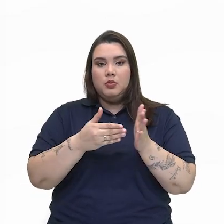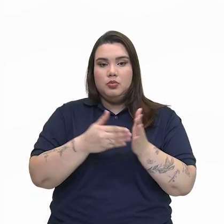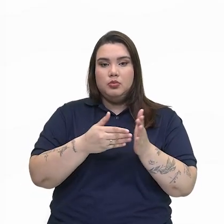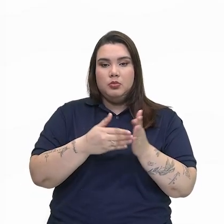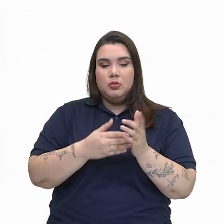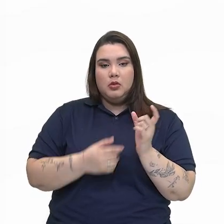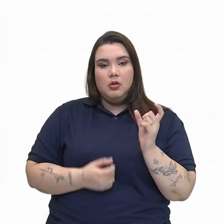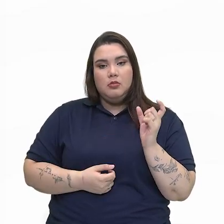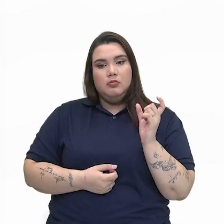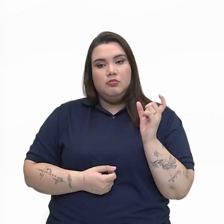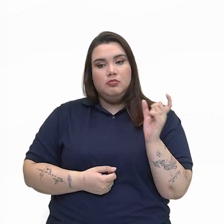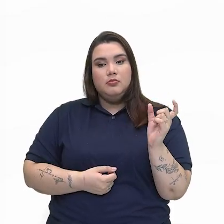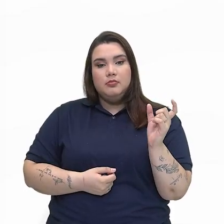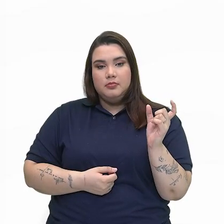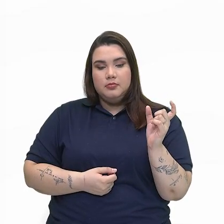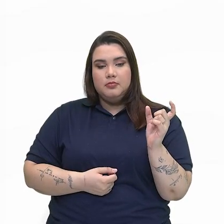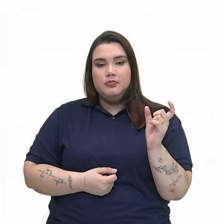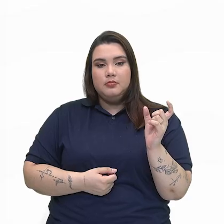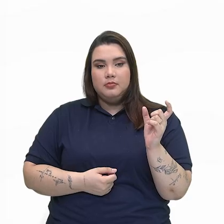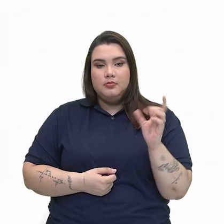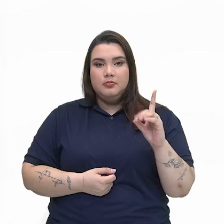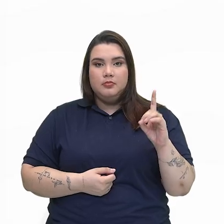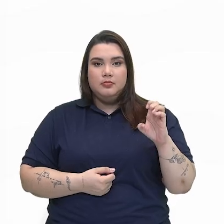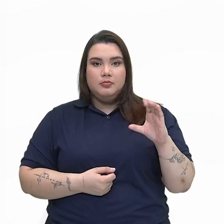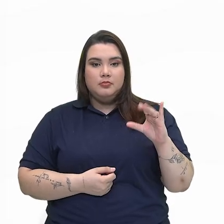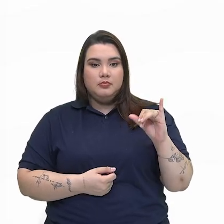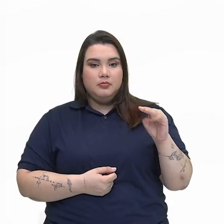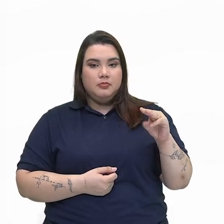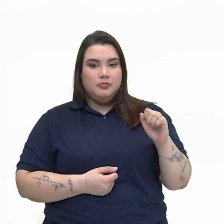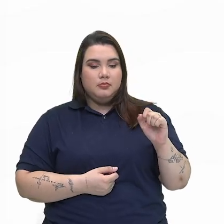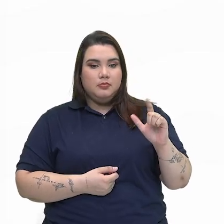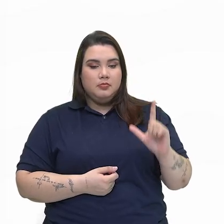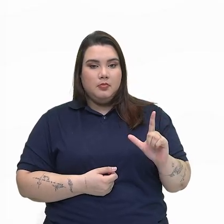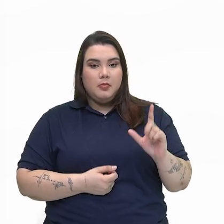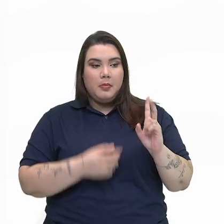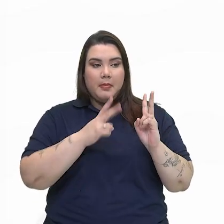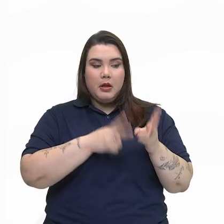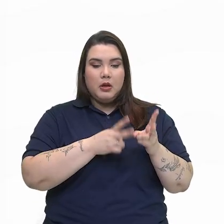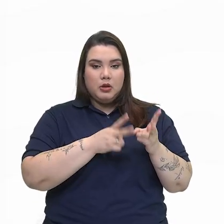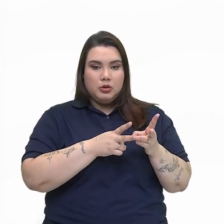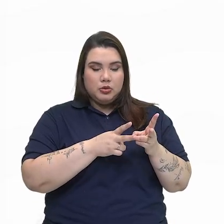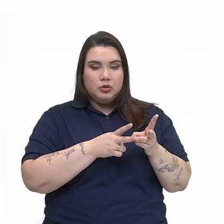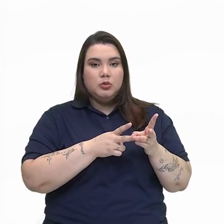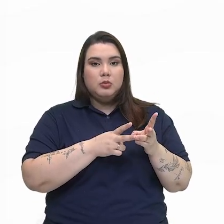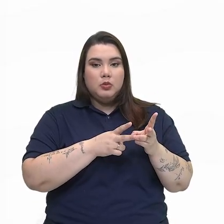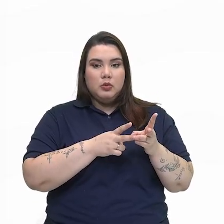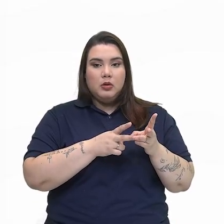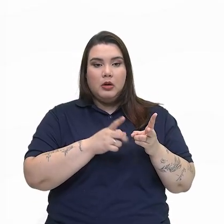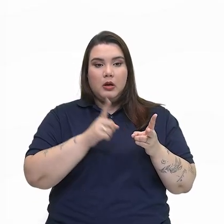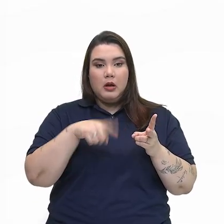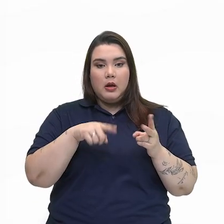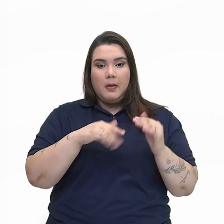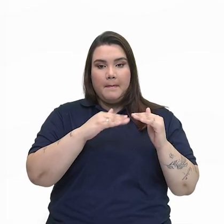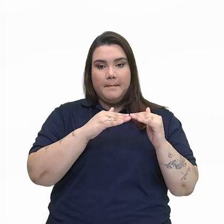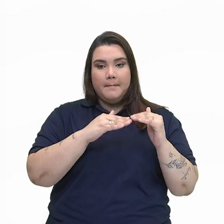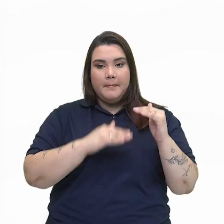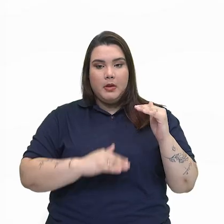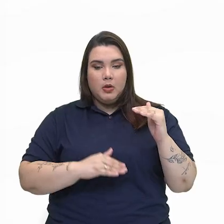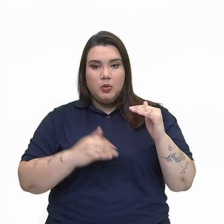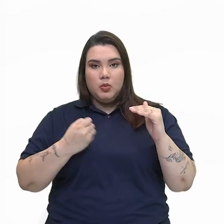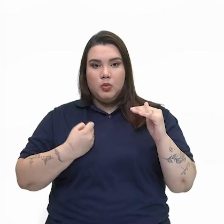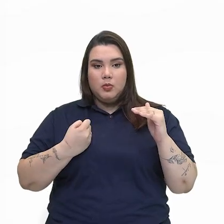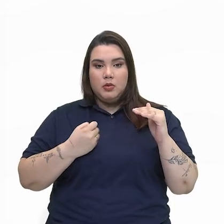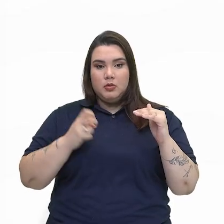à última casa decimal a ser conservada for menor do